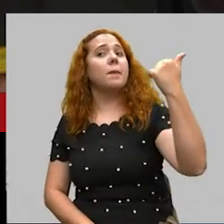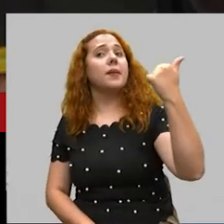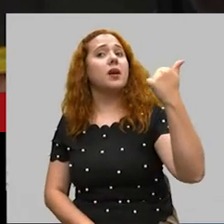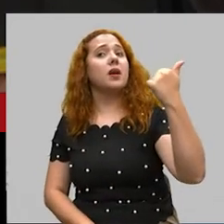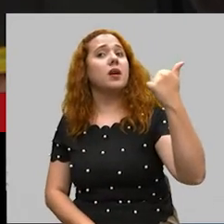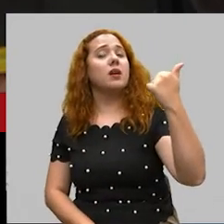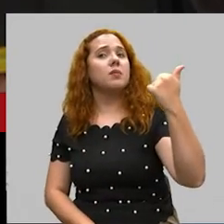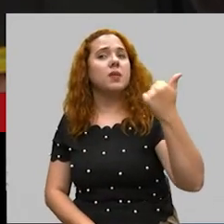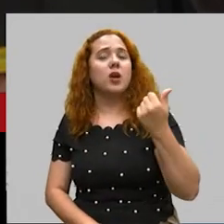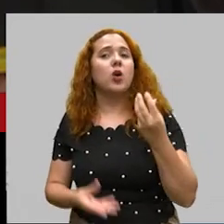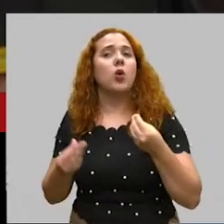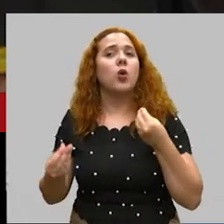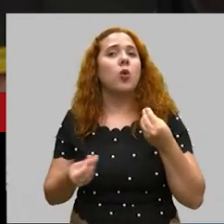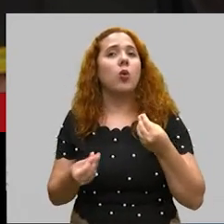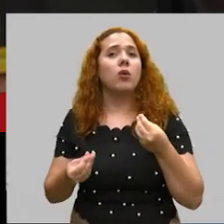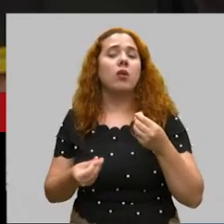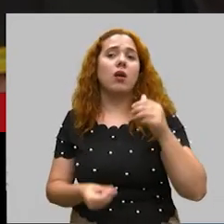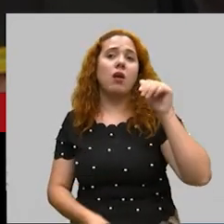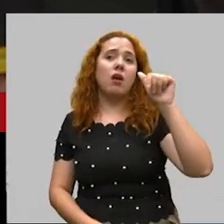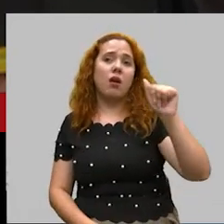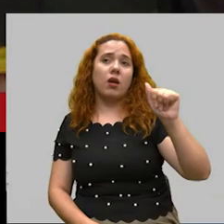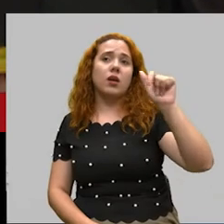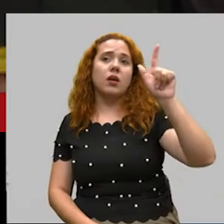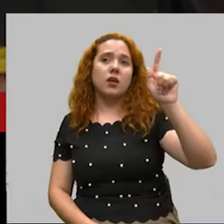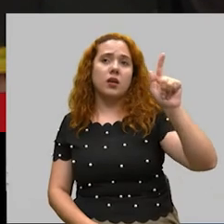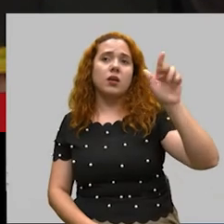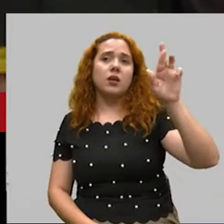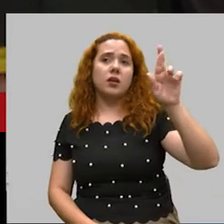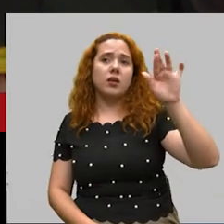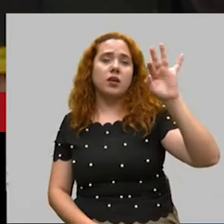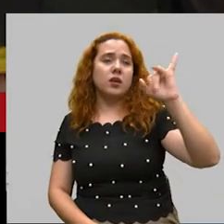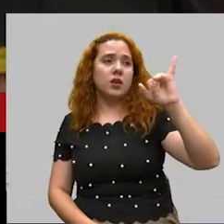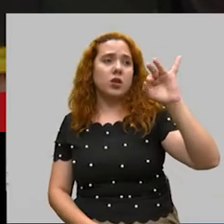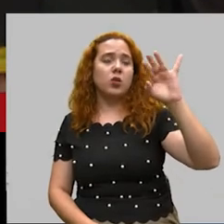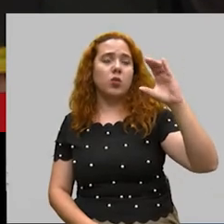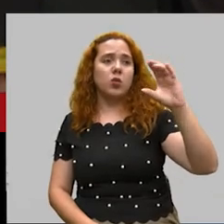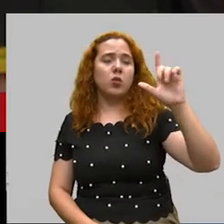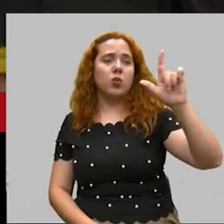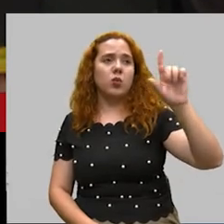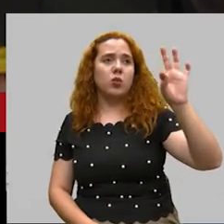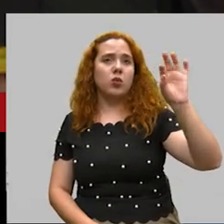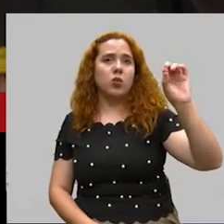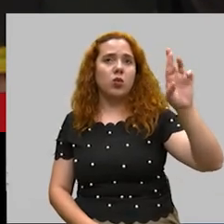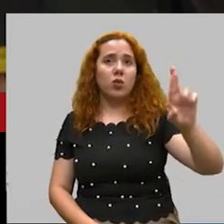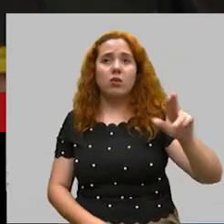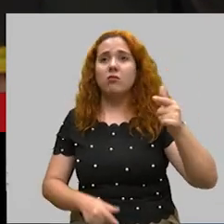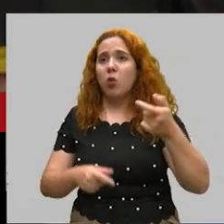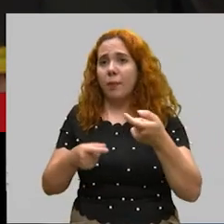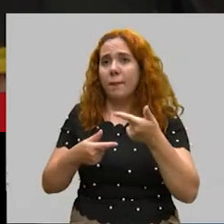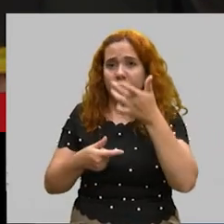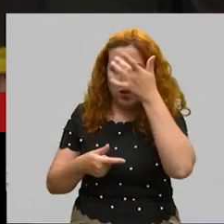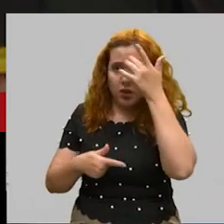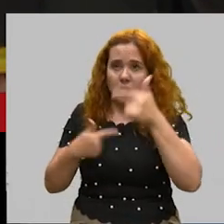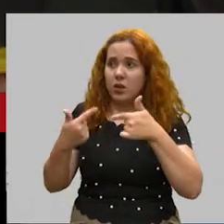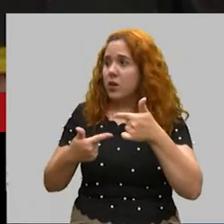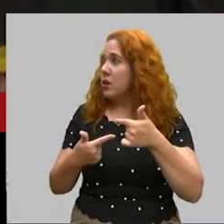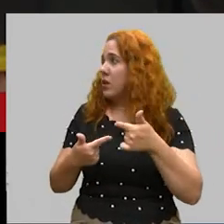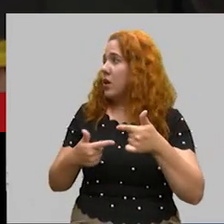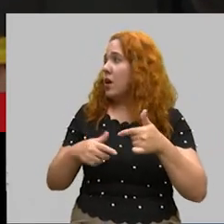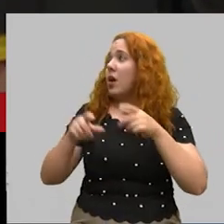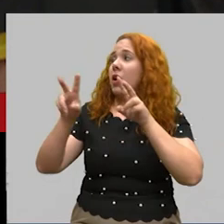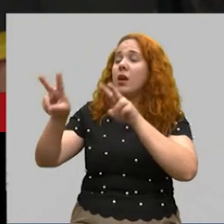como esse de agricultor filho de agricultor e lador da terra e para